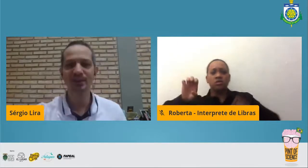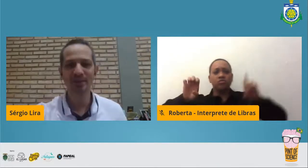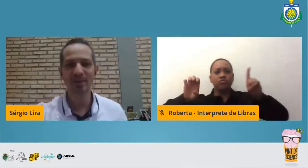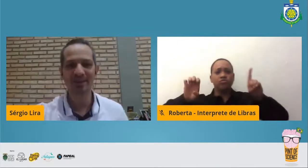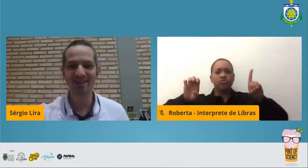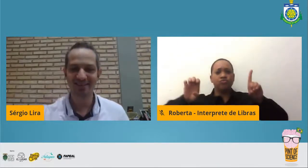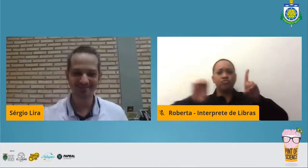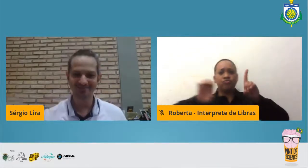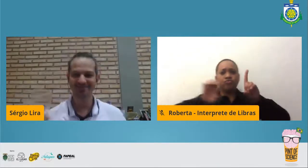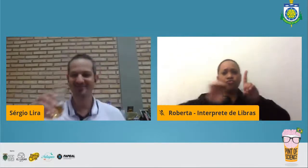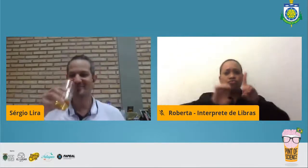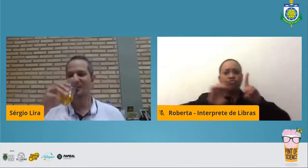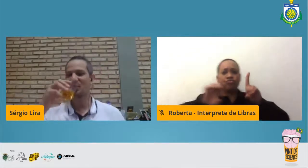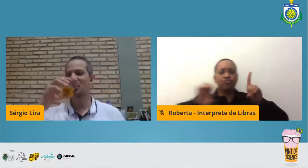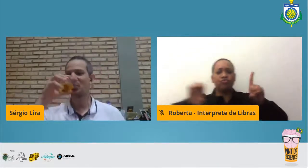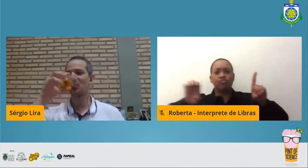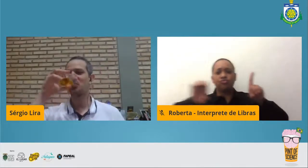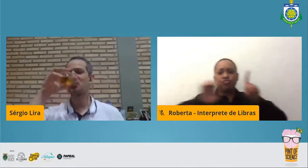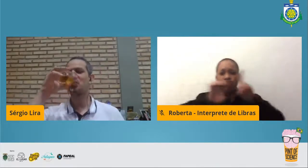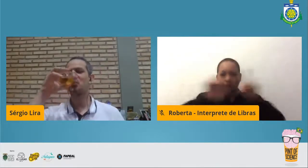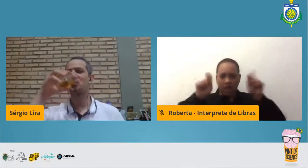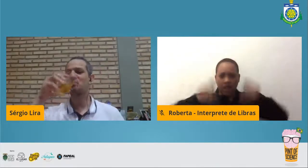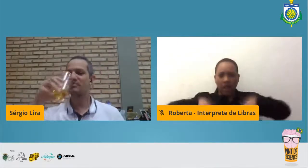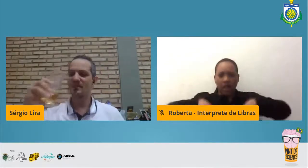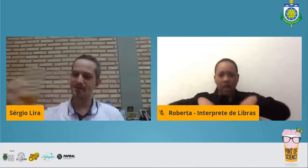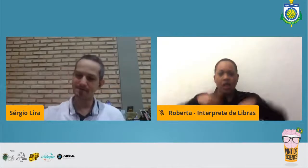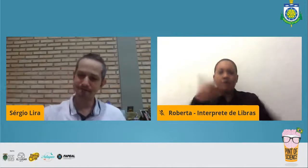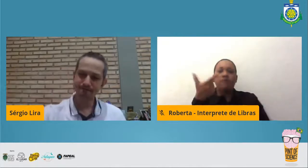20 segundinhos para pensar.